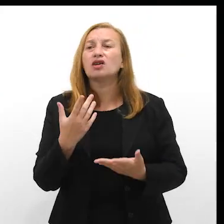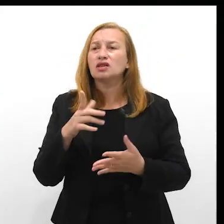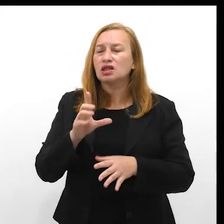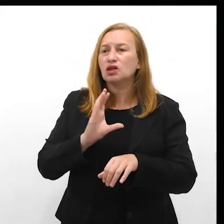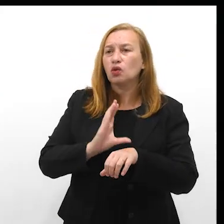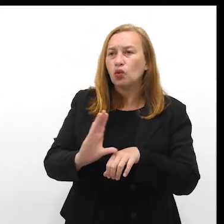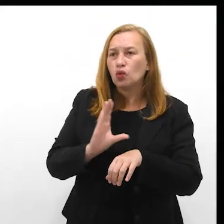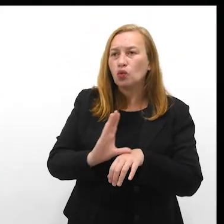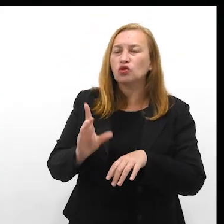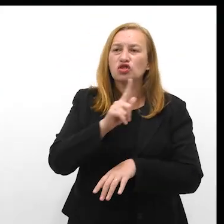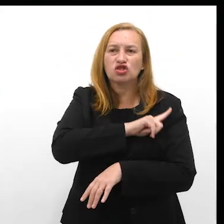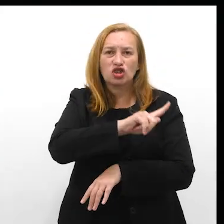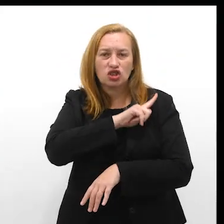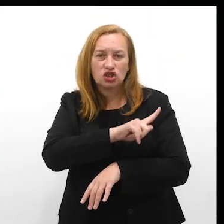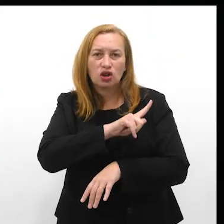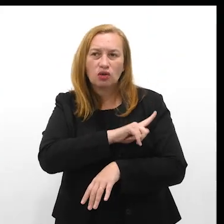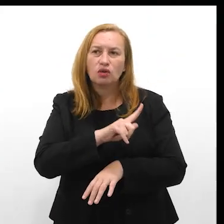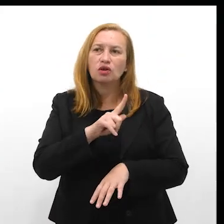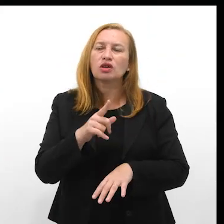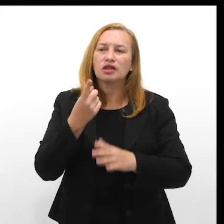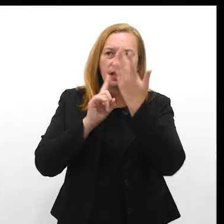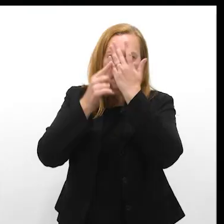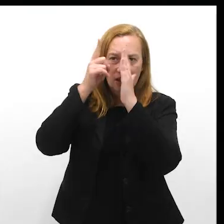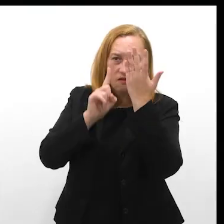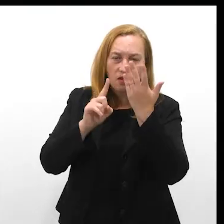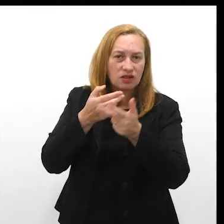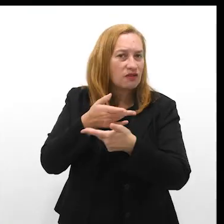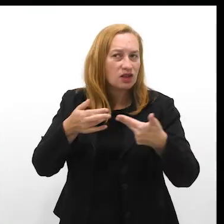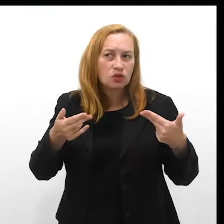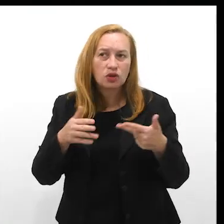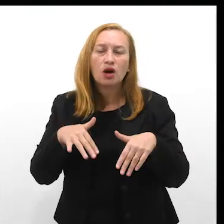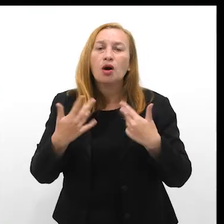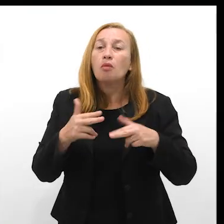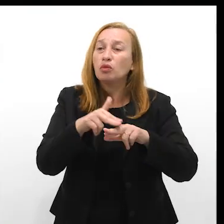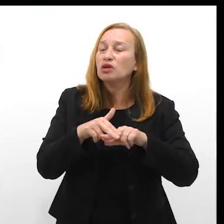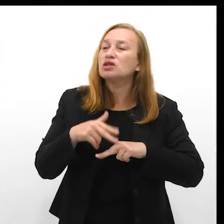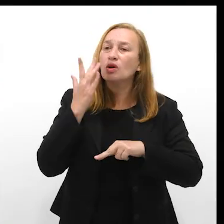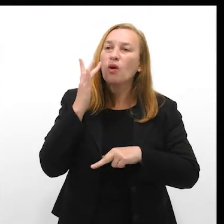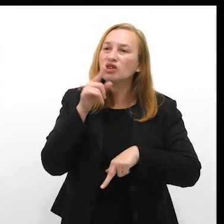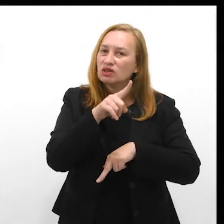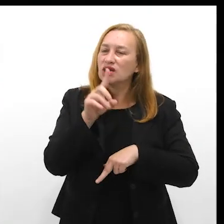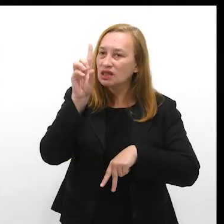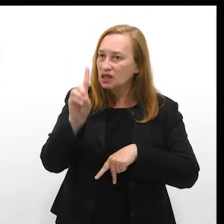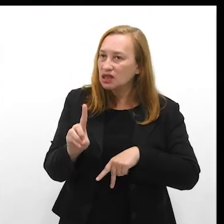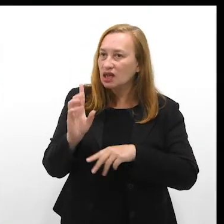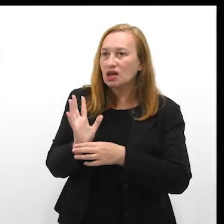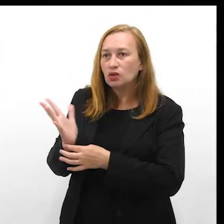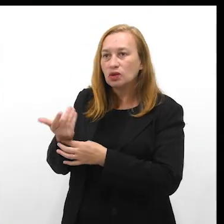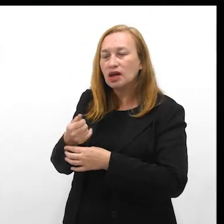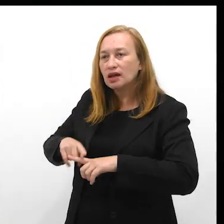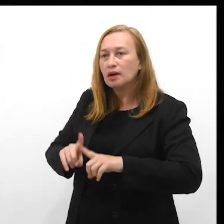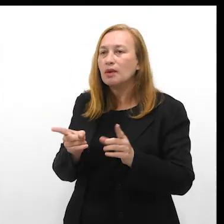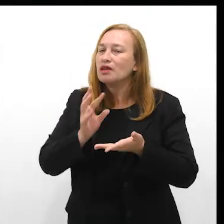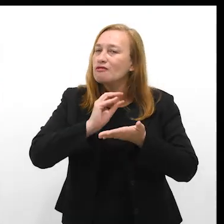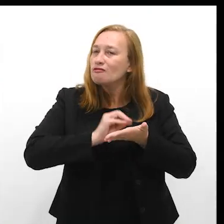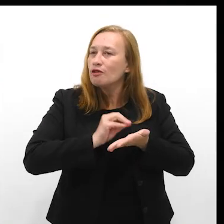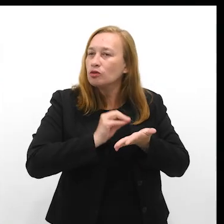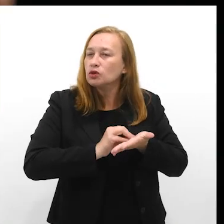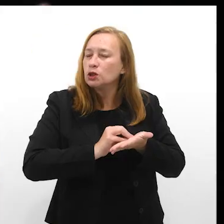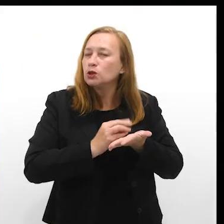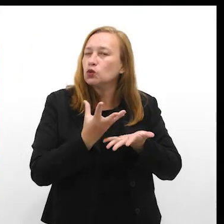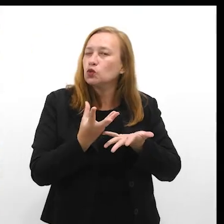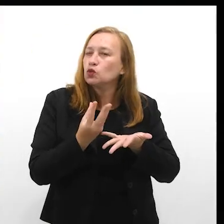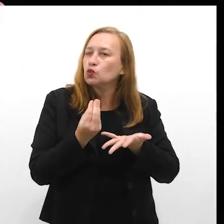termos de carnavalesco. Você tem o curso de gestão de carnaval, você tem uma série de coisas. Exatamente. Por isso que eu acho que você tem muitos diretores de arte, mas